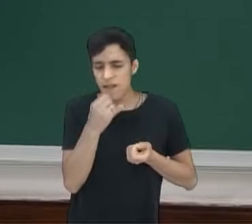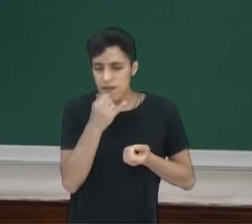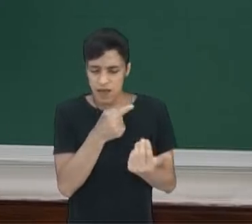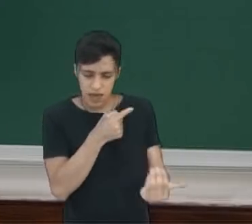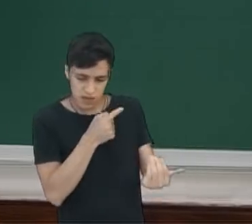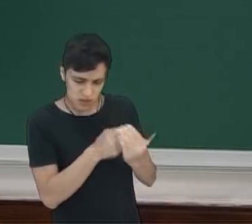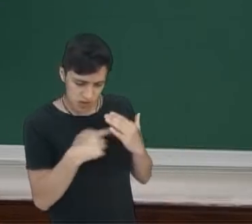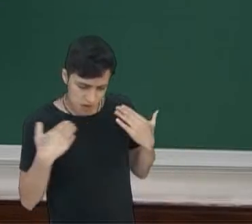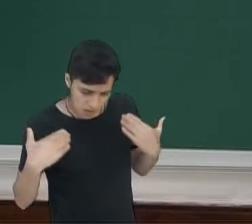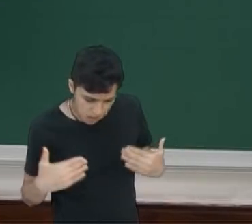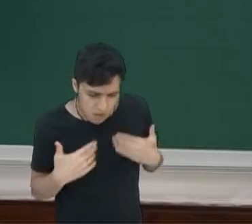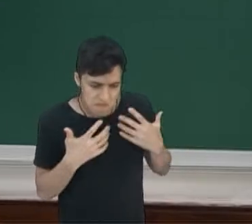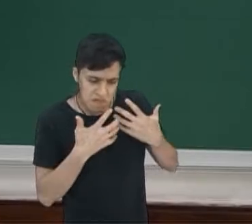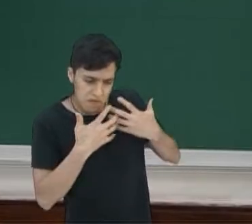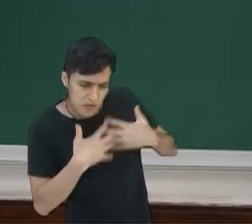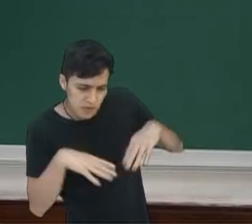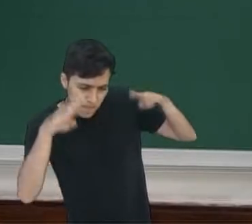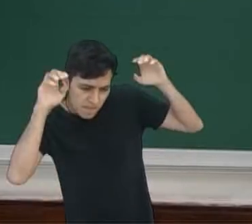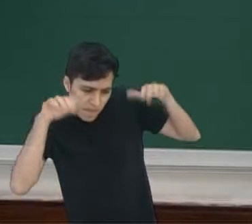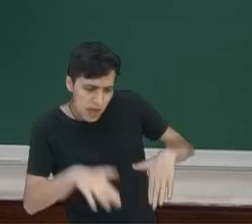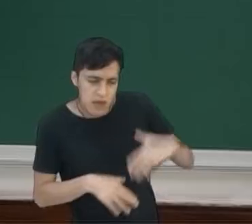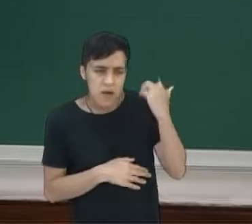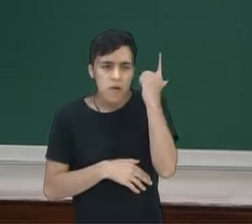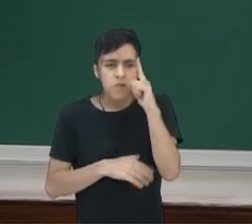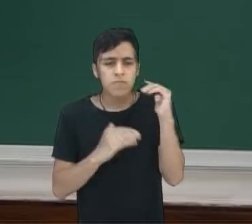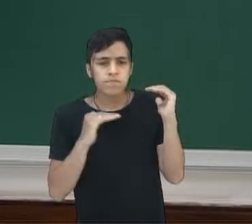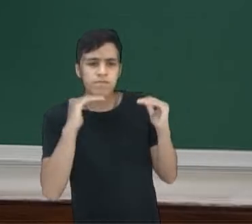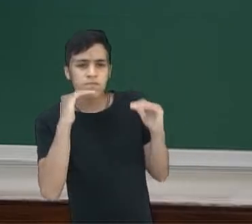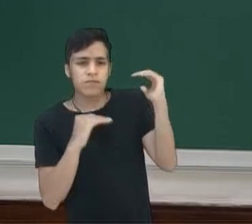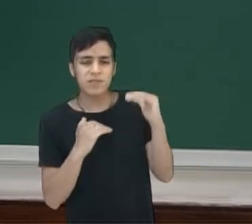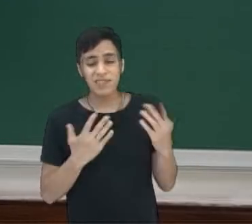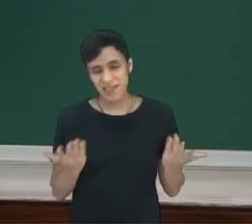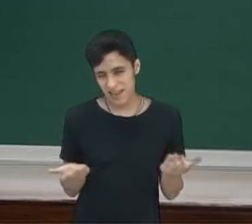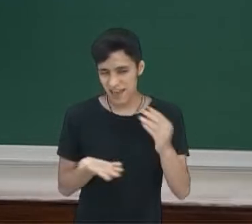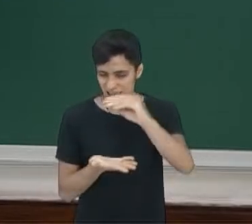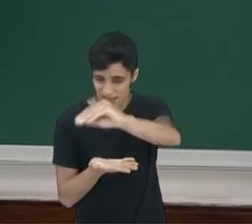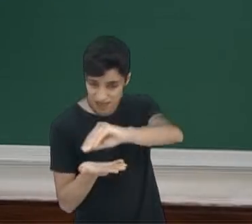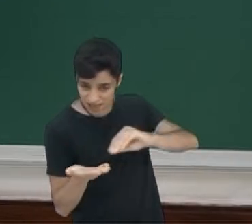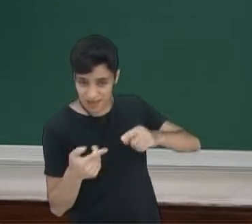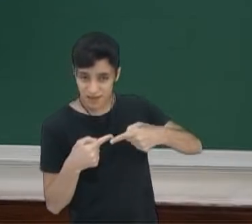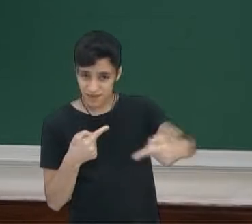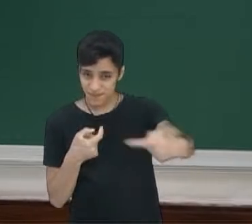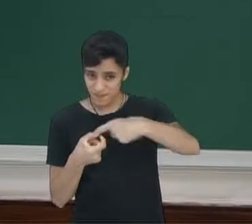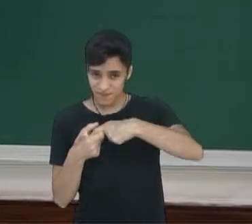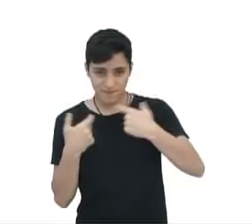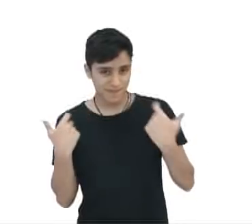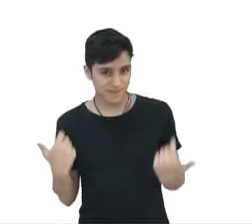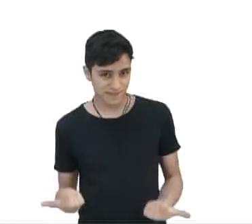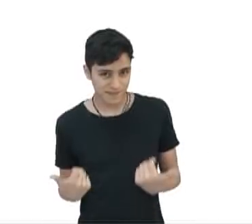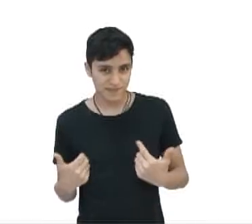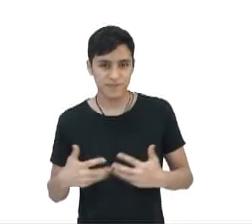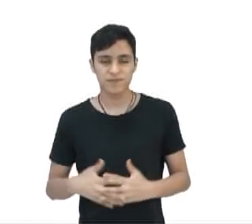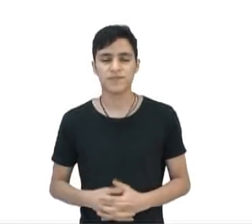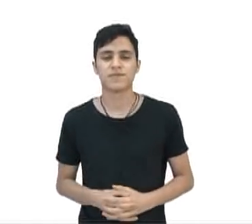que o seu corpo funcione bem e tenha essa homeostase? Então, anota aí e nós já voltamos.